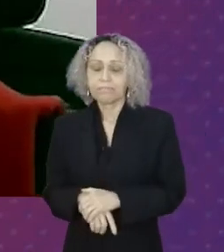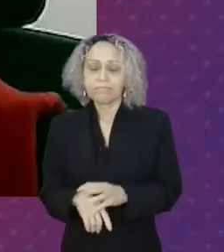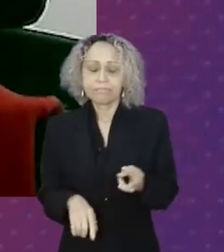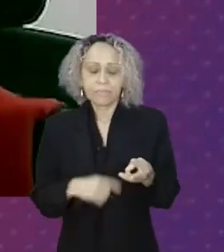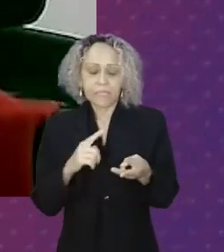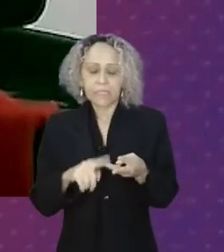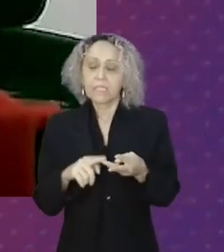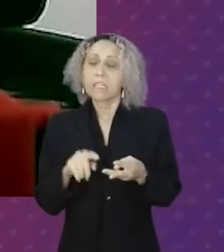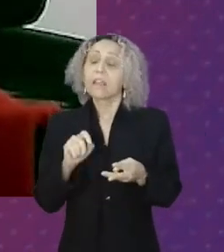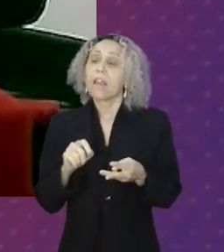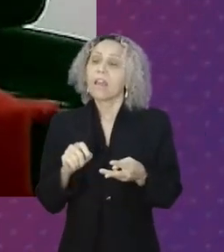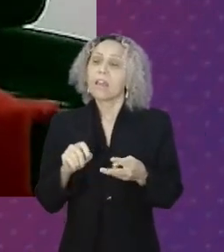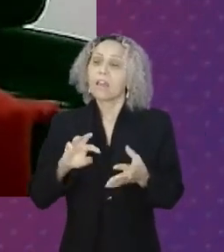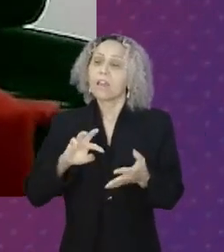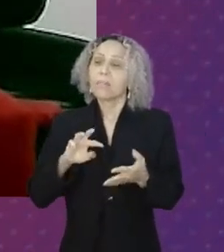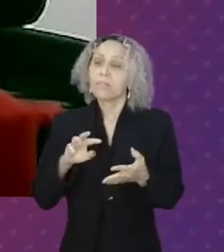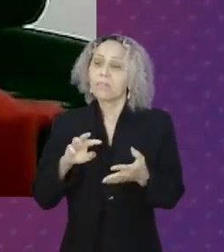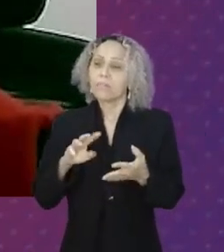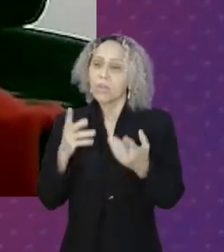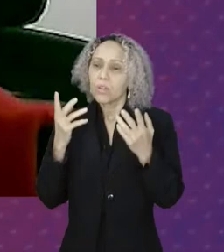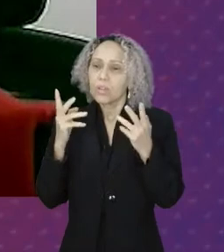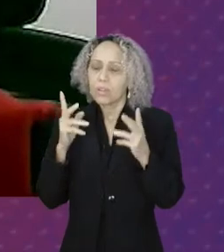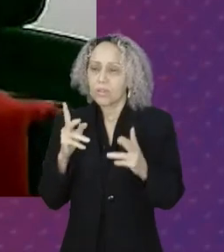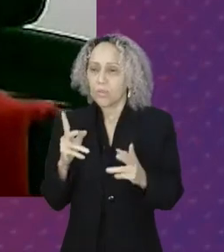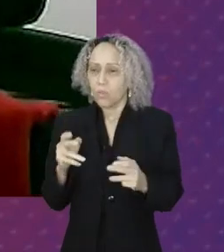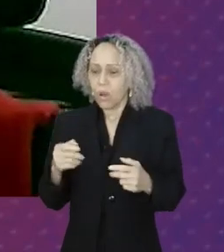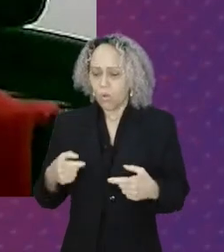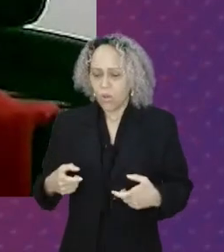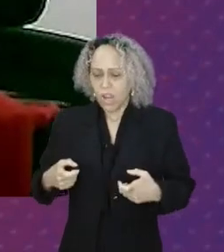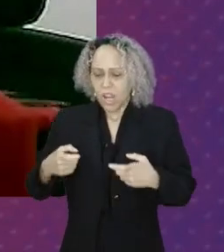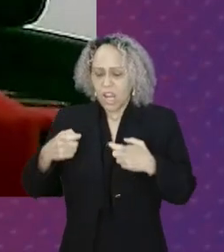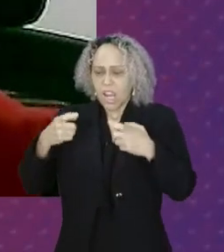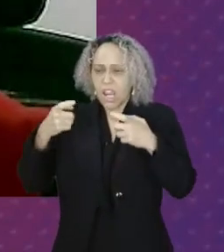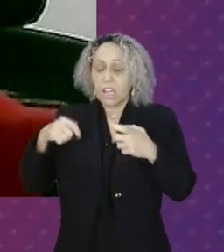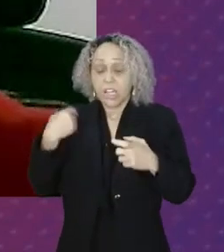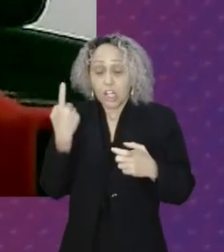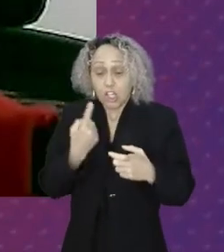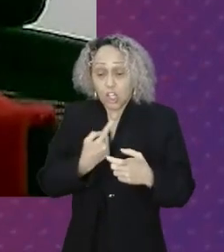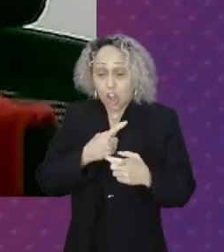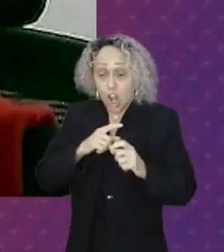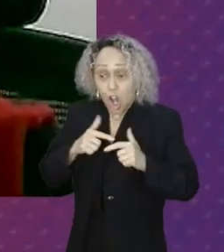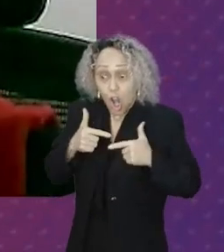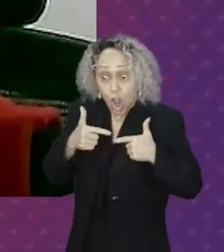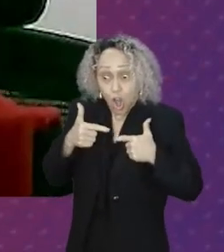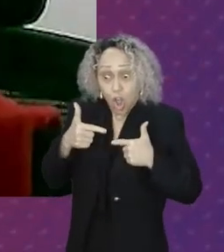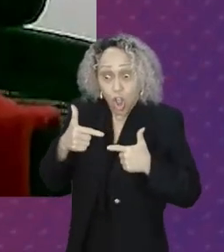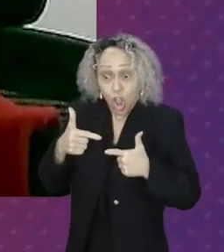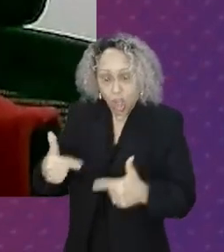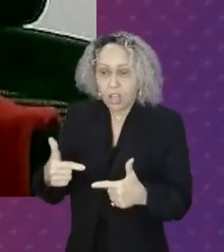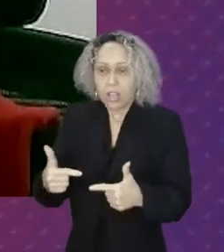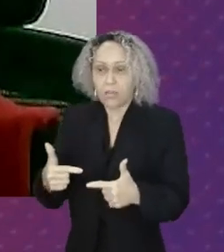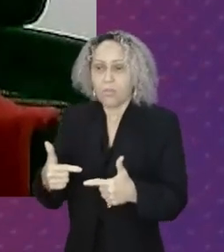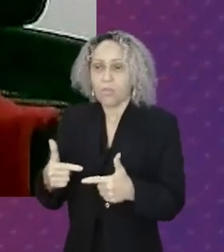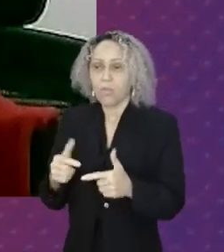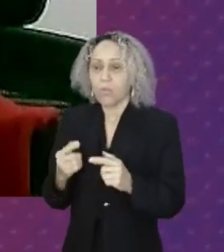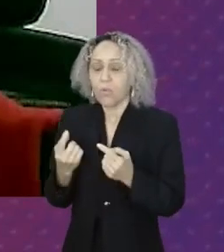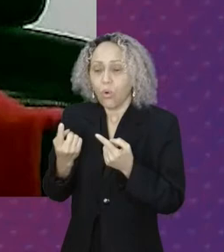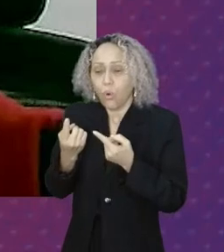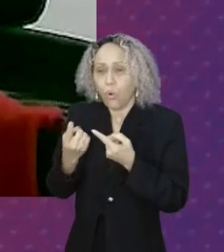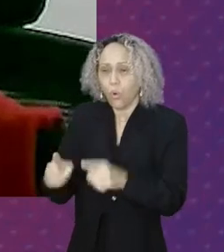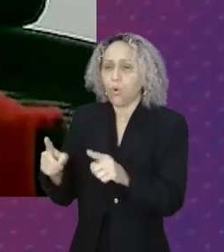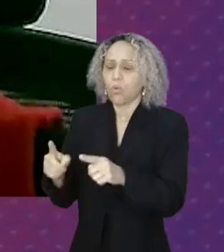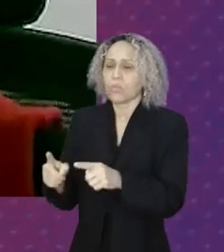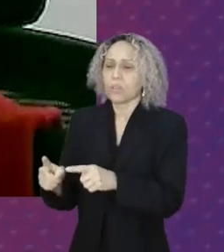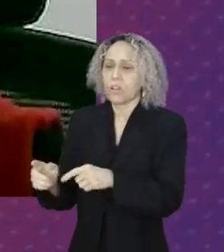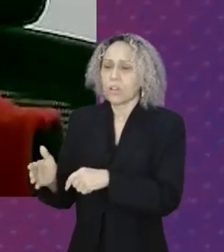efetiva contra o nazifascismo em Santa Catarina, no sul do país. A partir